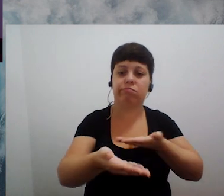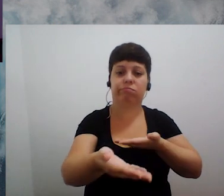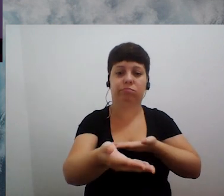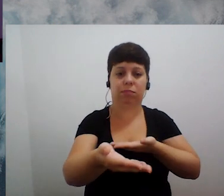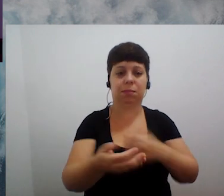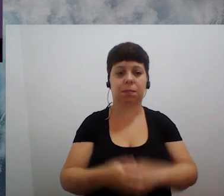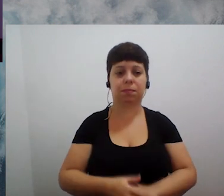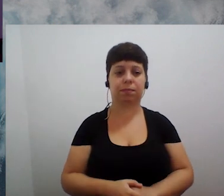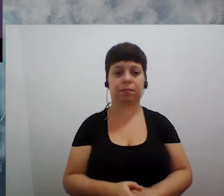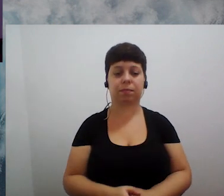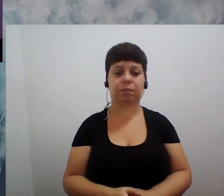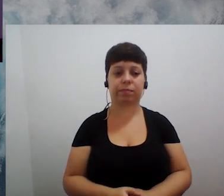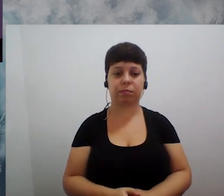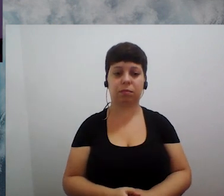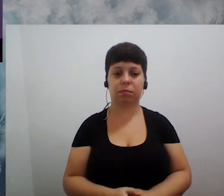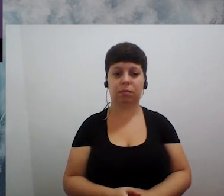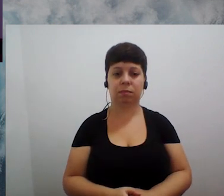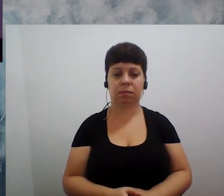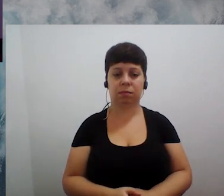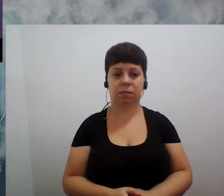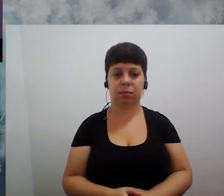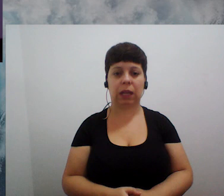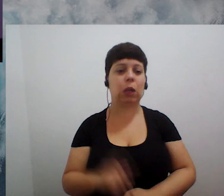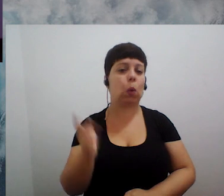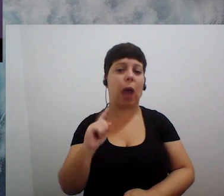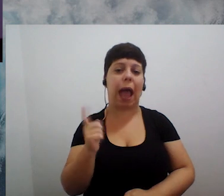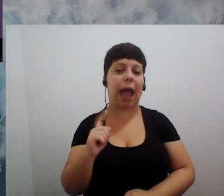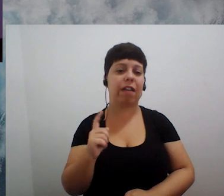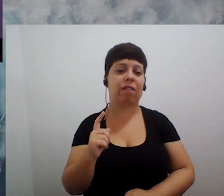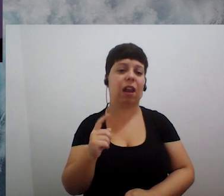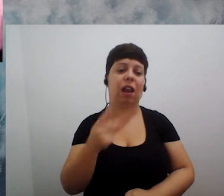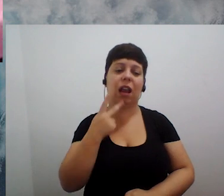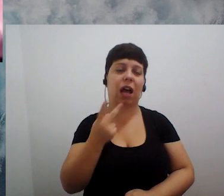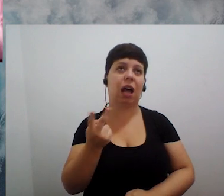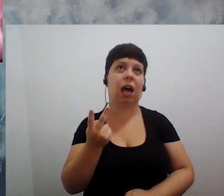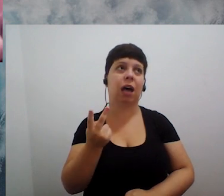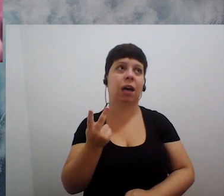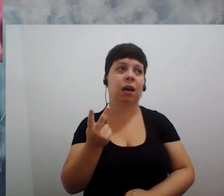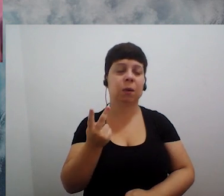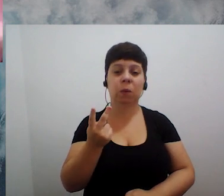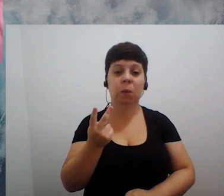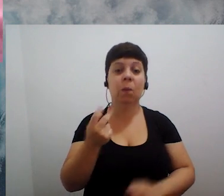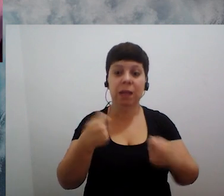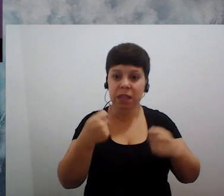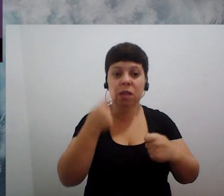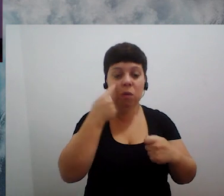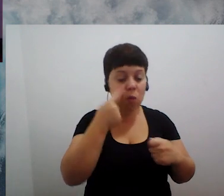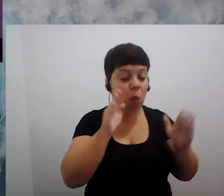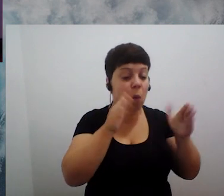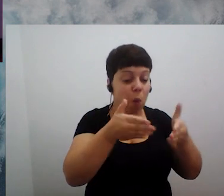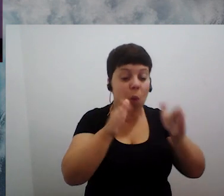essa aproximação e não necessariamente fazer uma generalidade, não fazer, né,